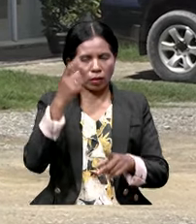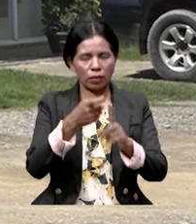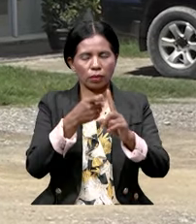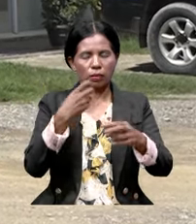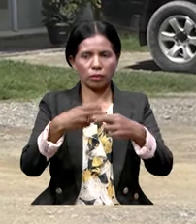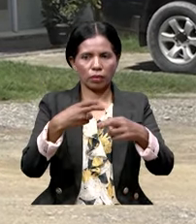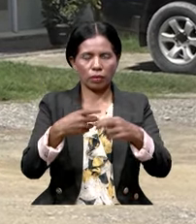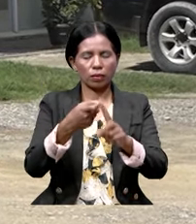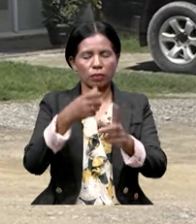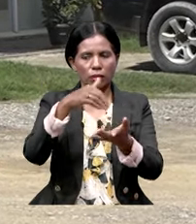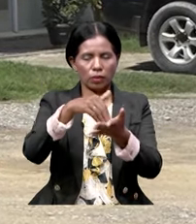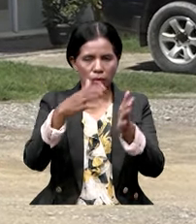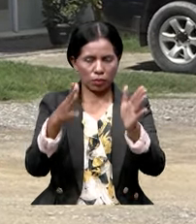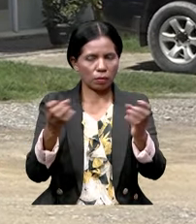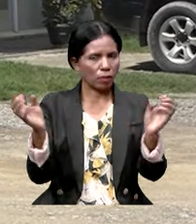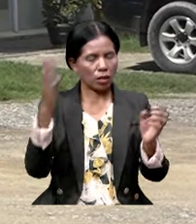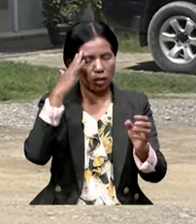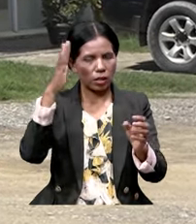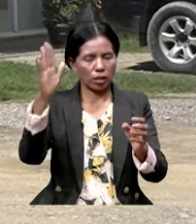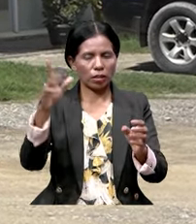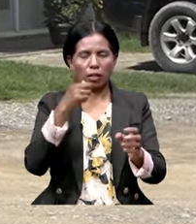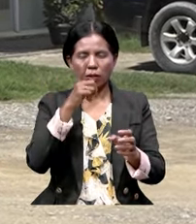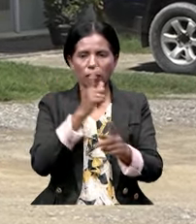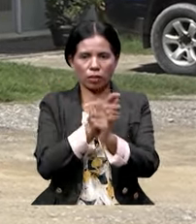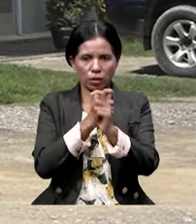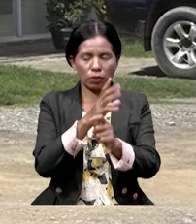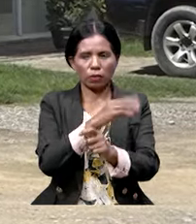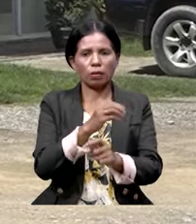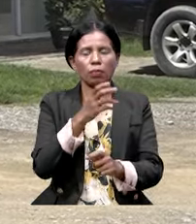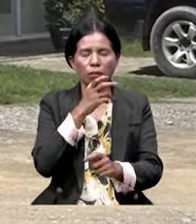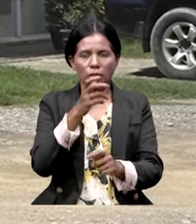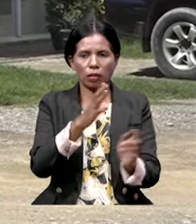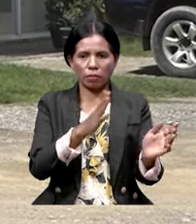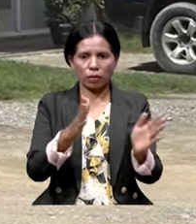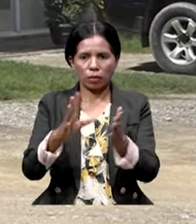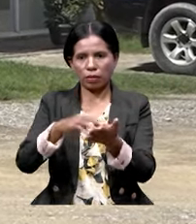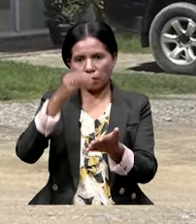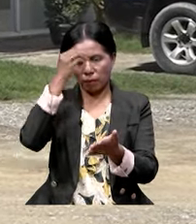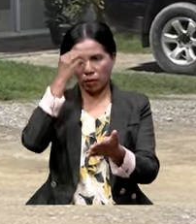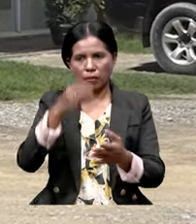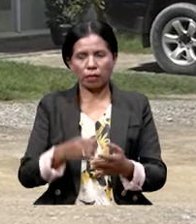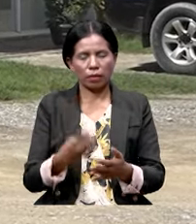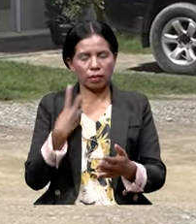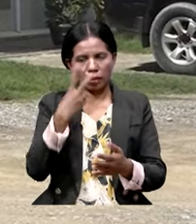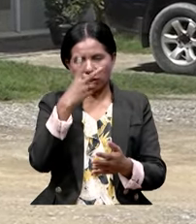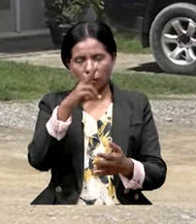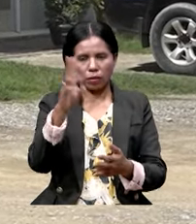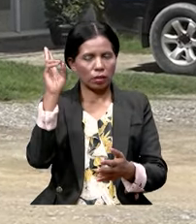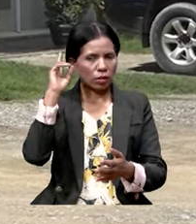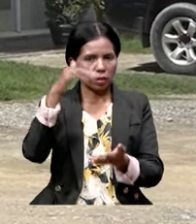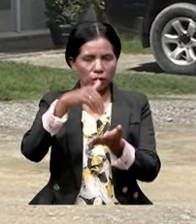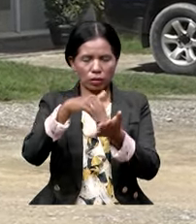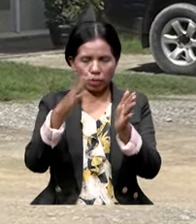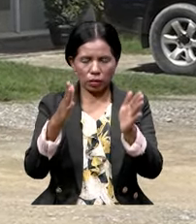Impacto dos estudantes para nivelar a domina a língua oficial teto o português e o processo de aprendizagem. E da Ciberona, estudante Sira na